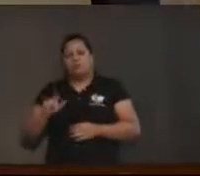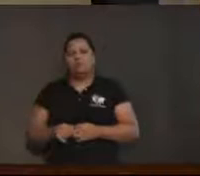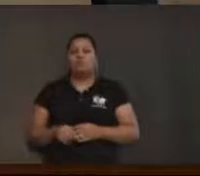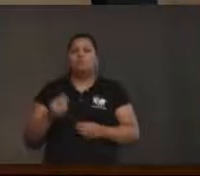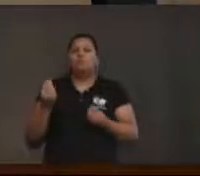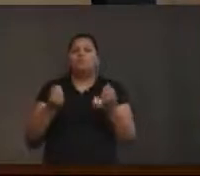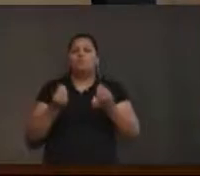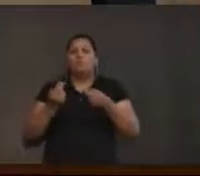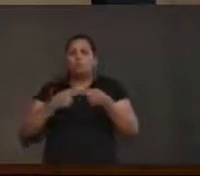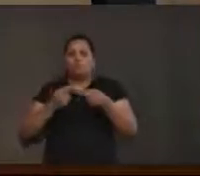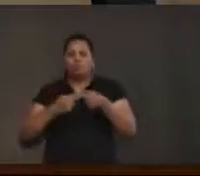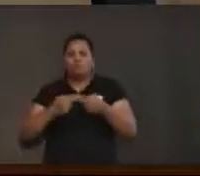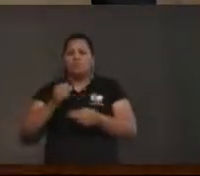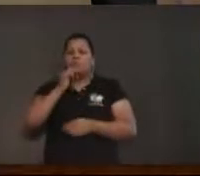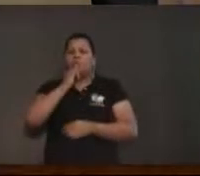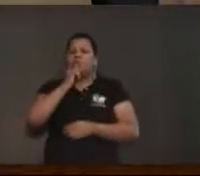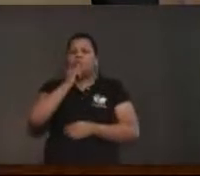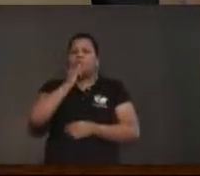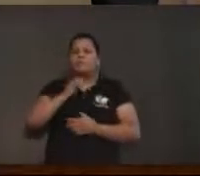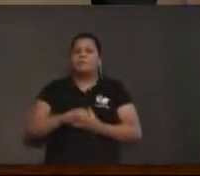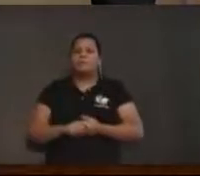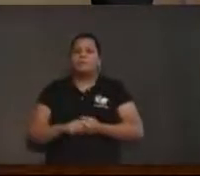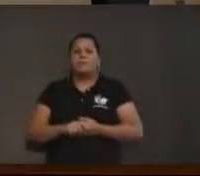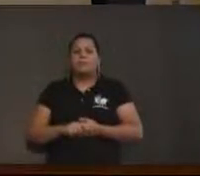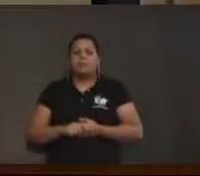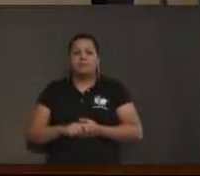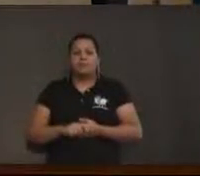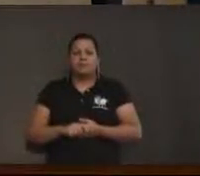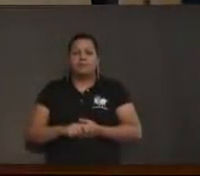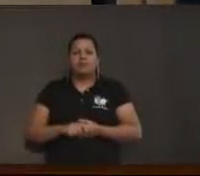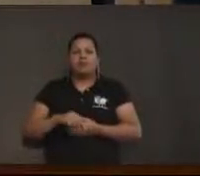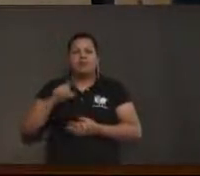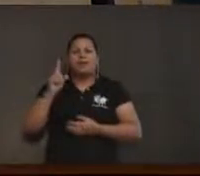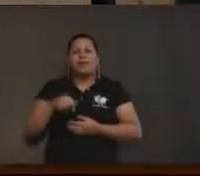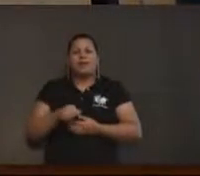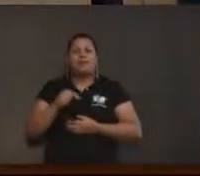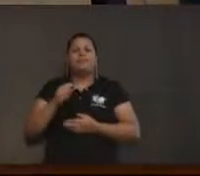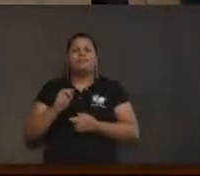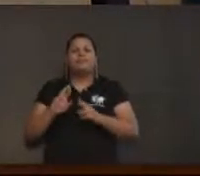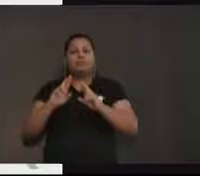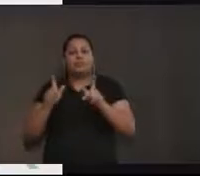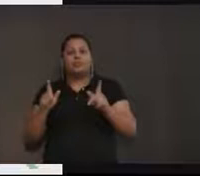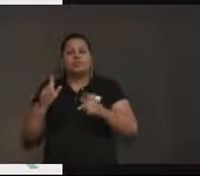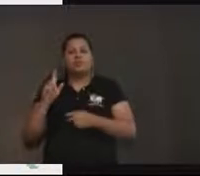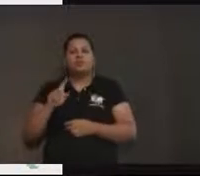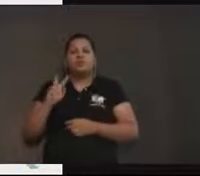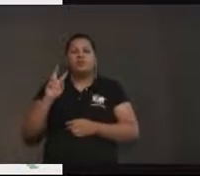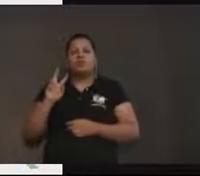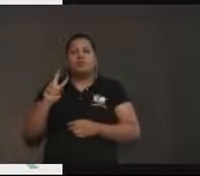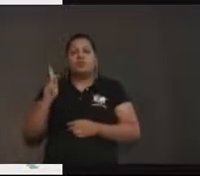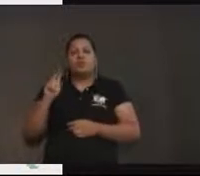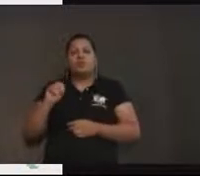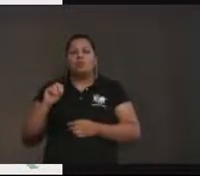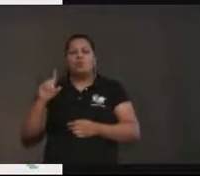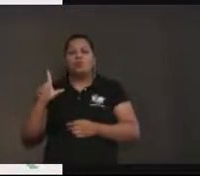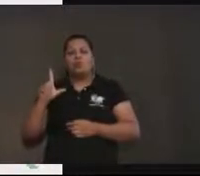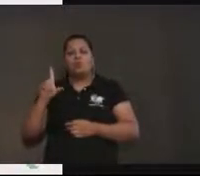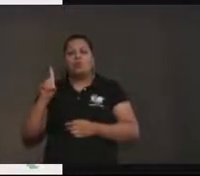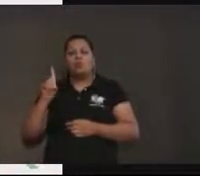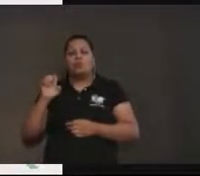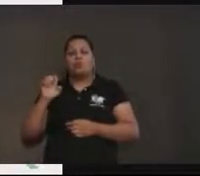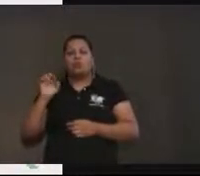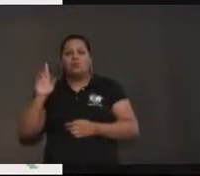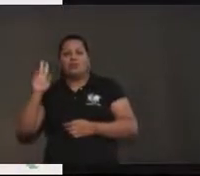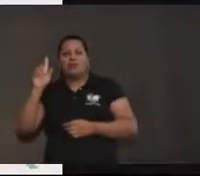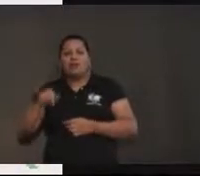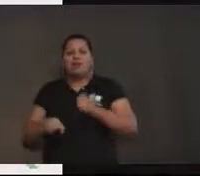usa o que a gente chama por exemplo nos cursos de análise de desigualdade holder desigualdade holder essa desigualdade em azul que